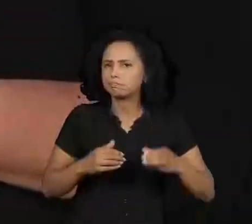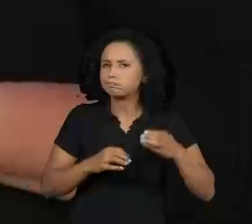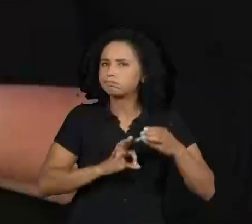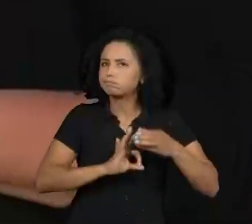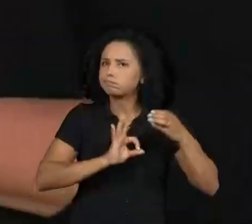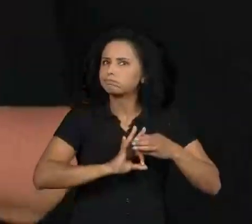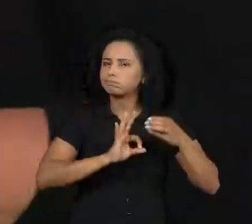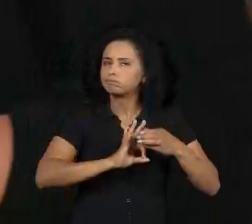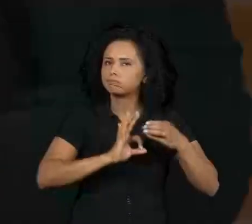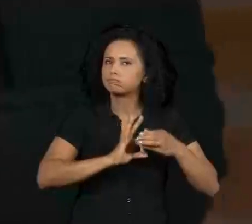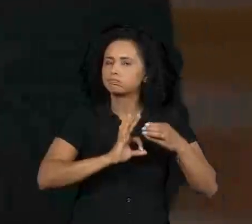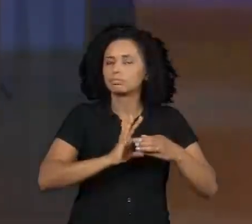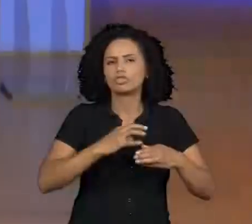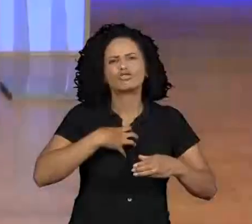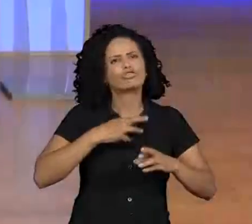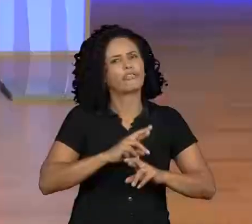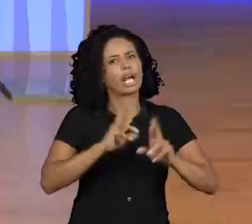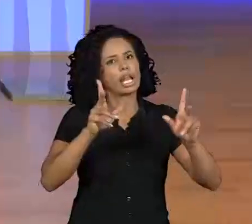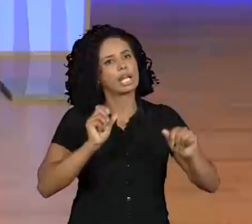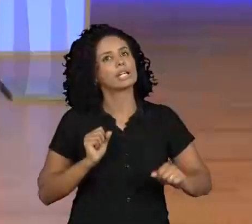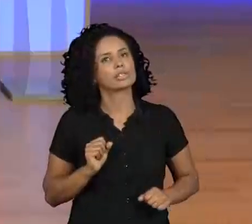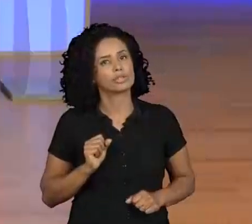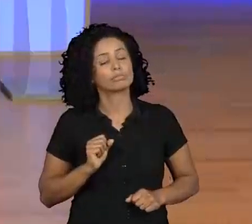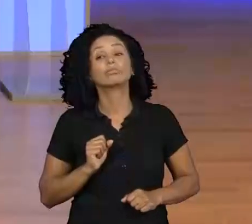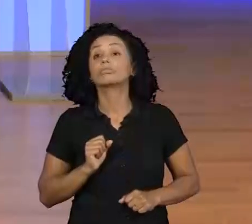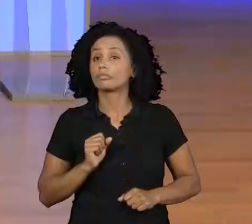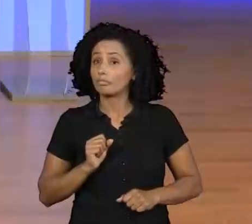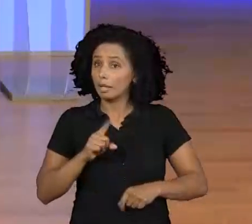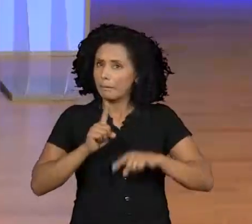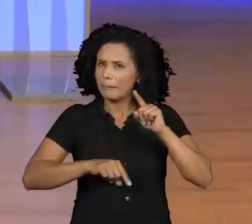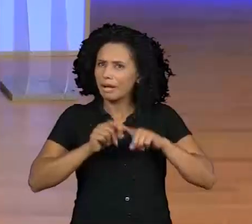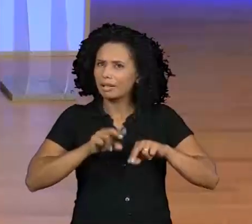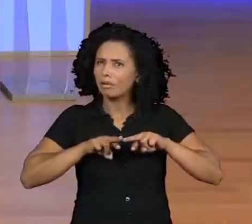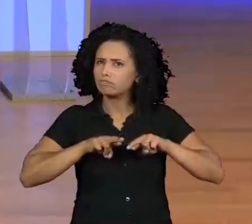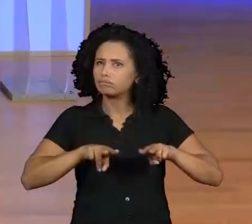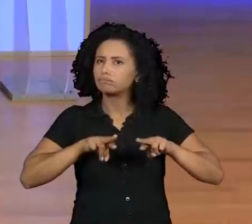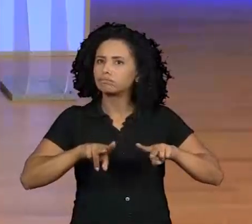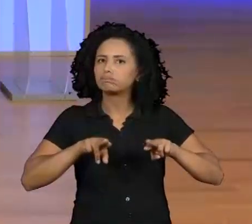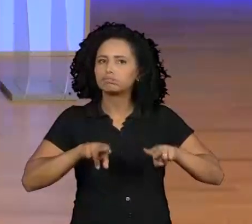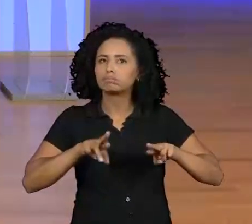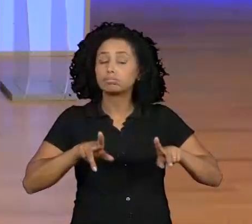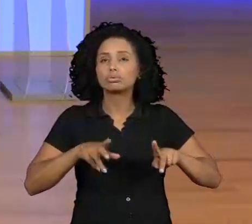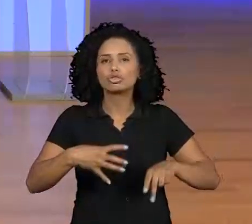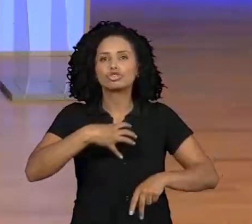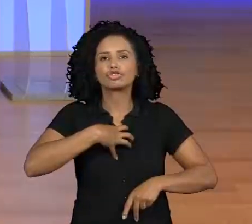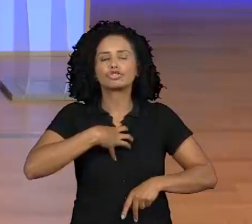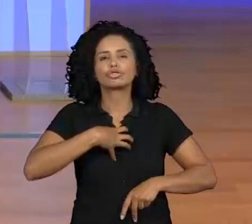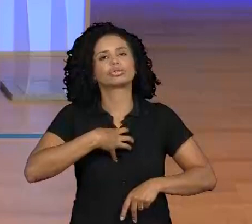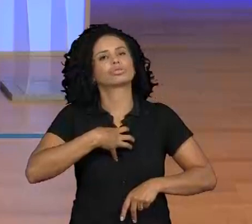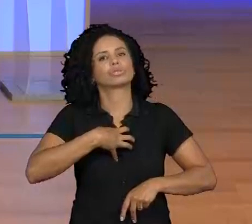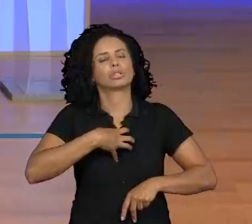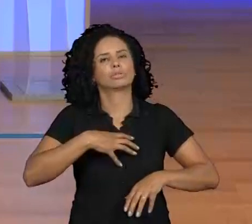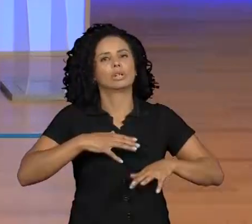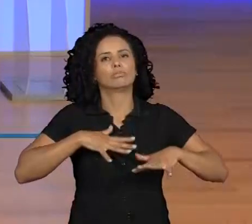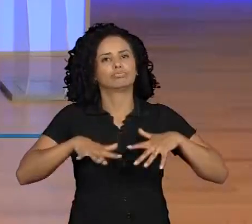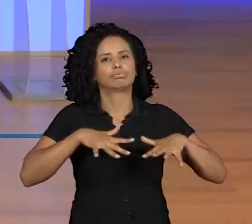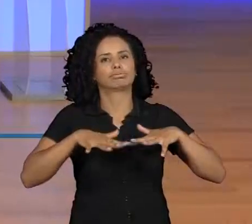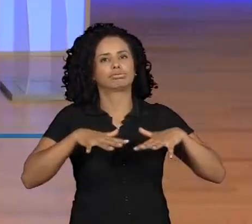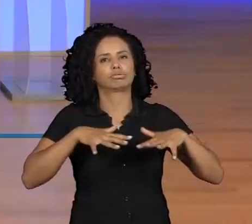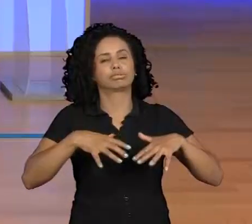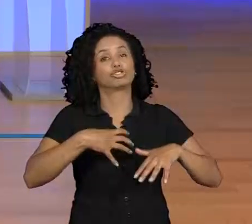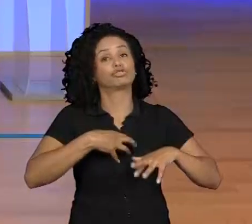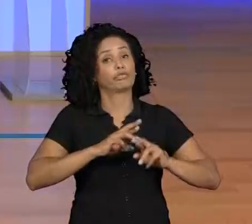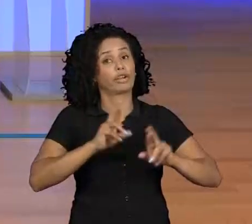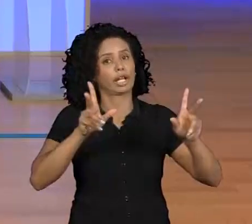Deu para ver bem a diferença, não é? materiais diferentes, Sons diferentes também. Professor, e nós